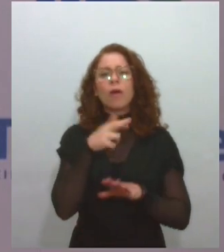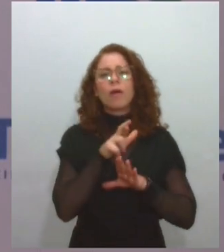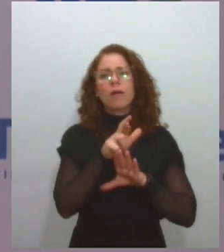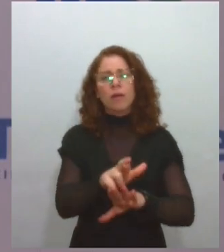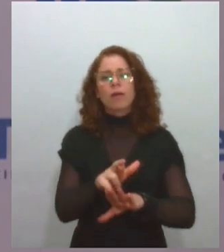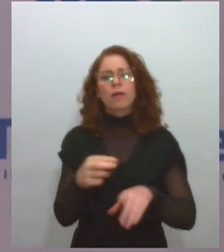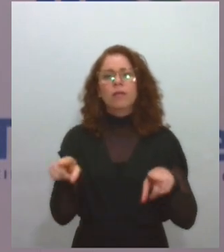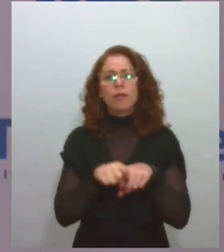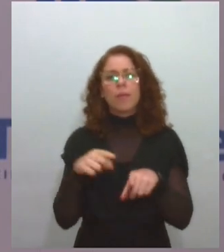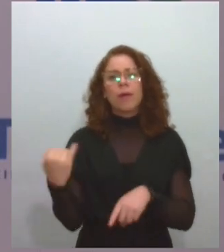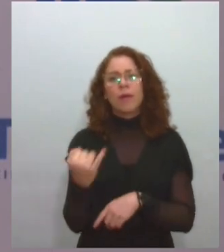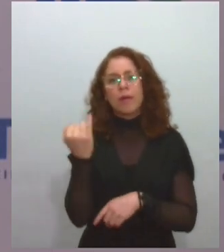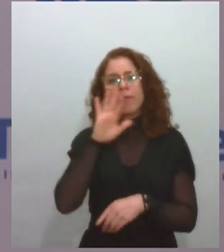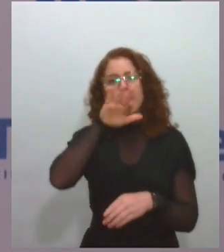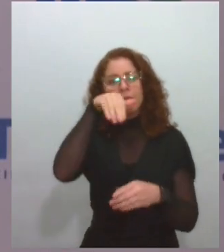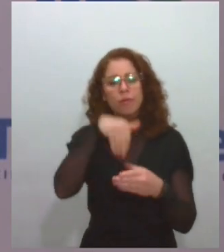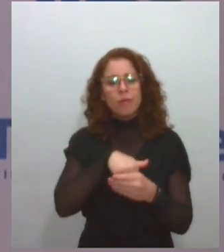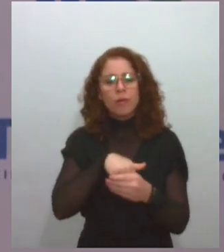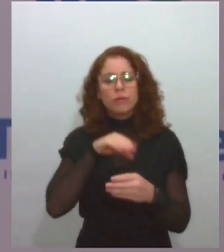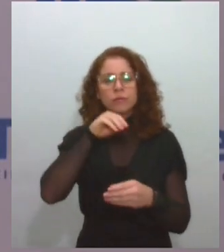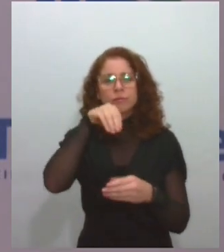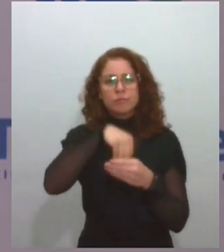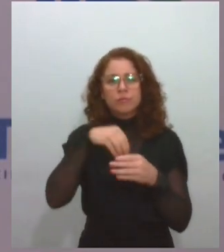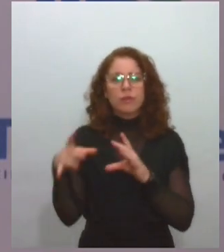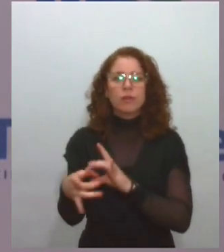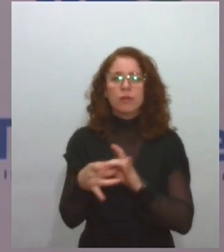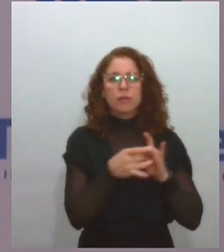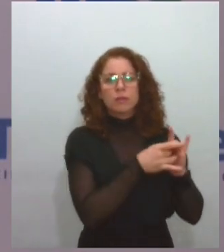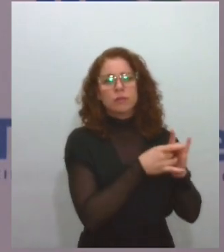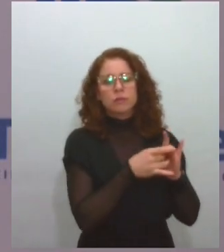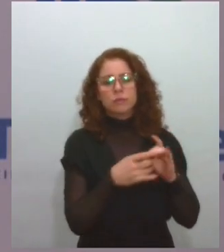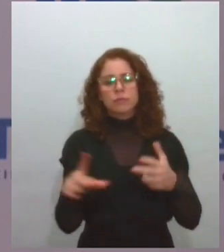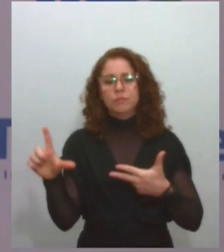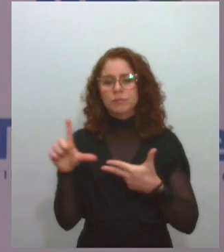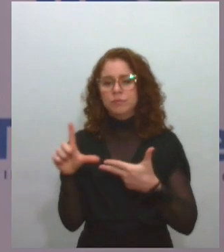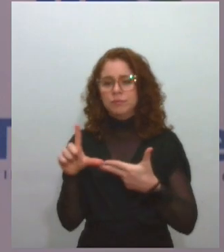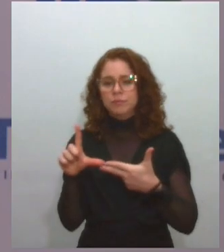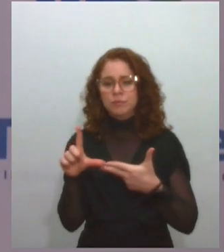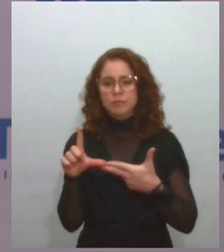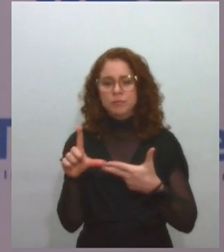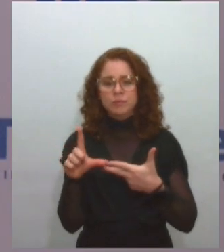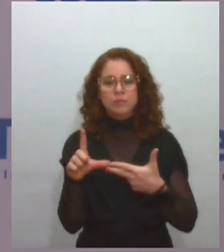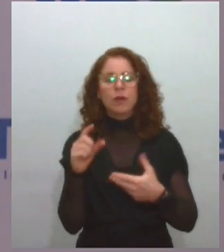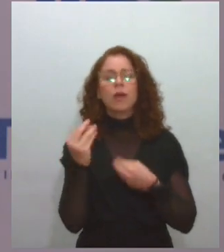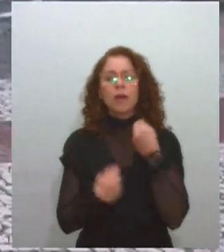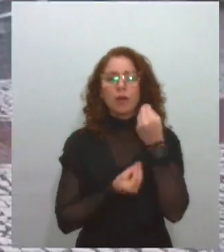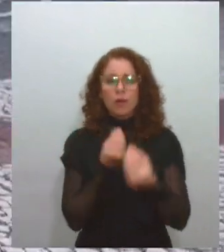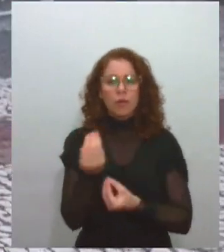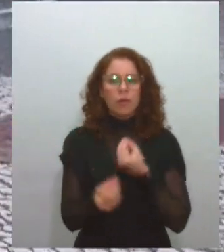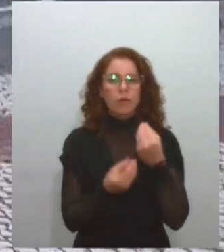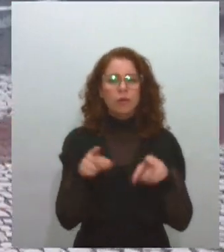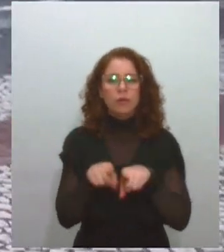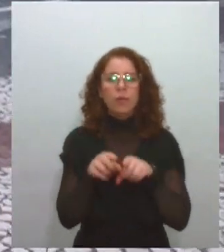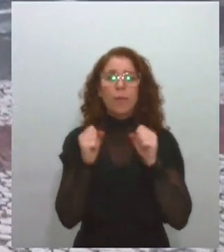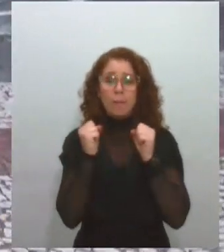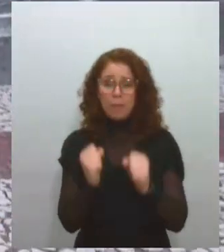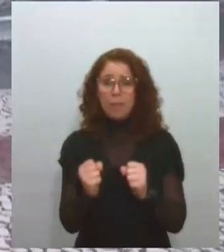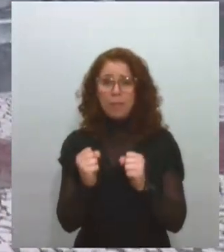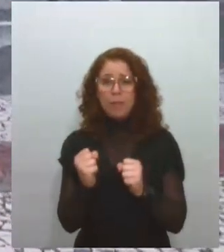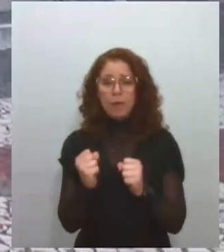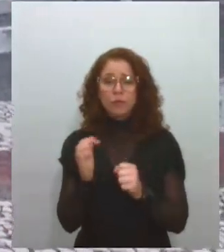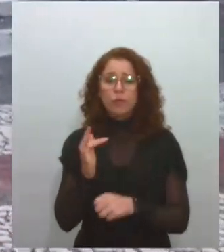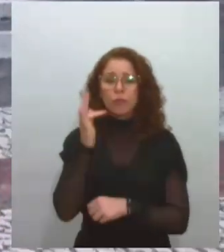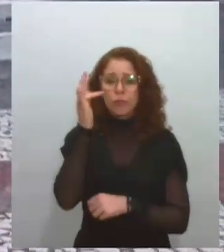do voto do legislativo para o legislativo e como eles poderiam também estar aqui um dia. No segundo momento